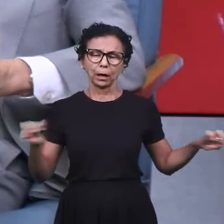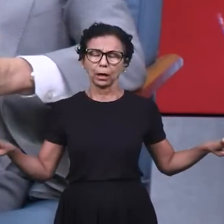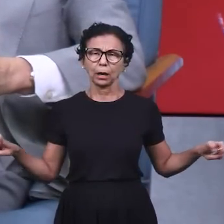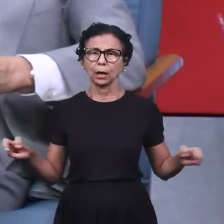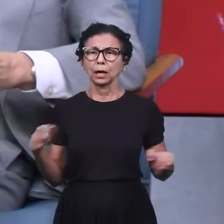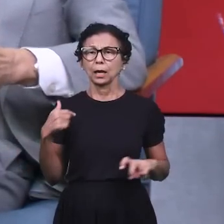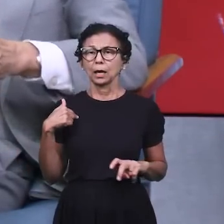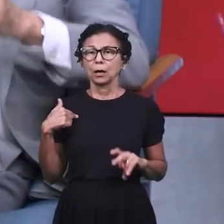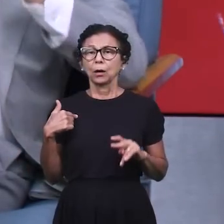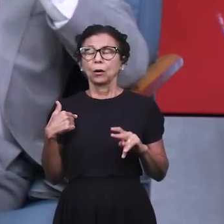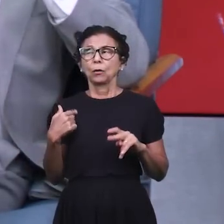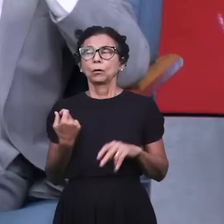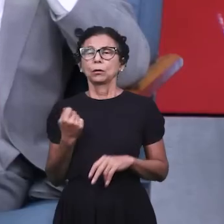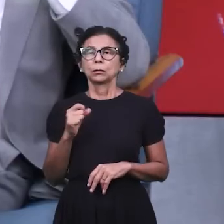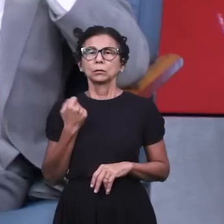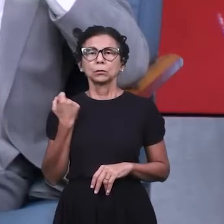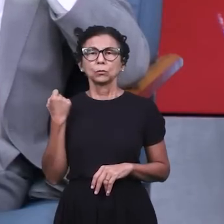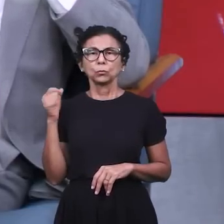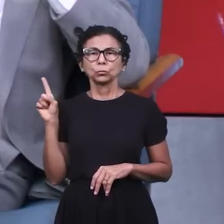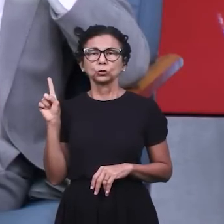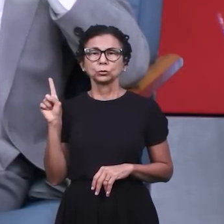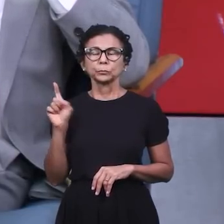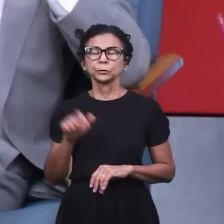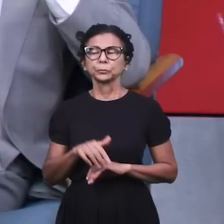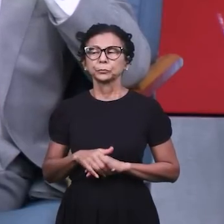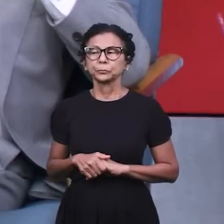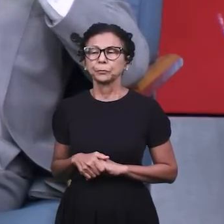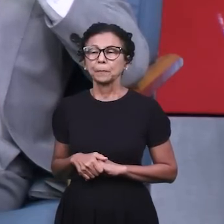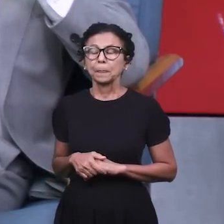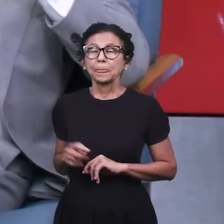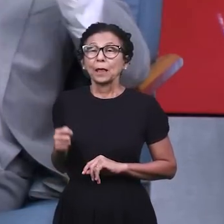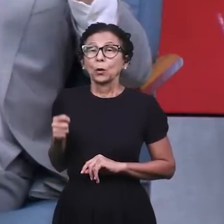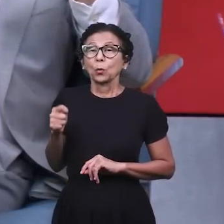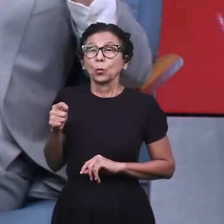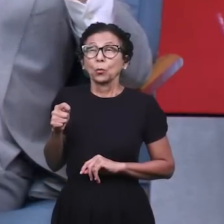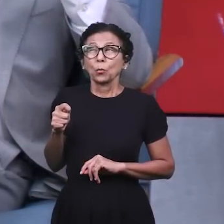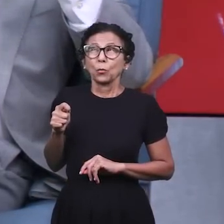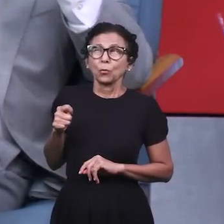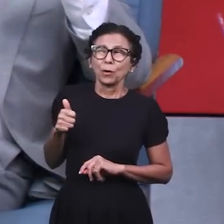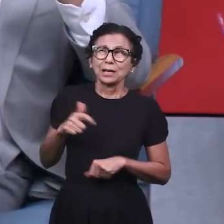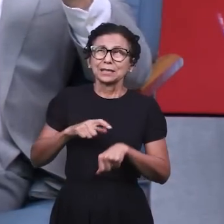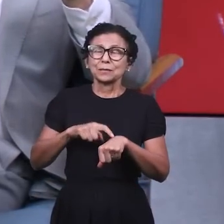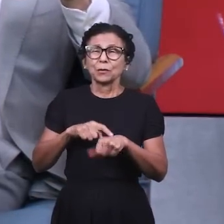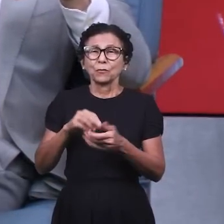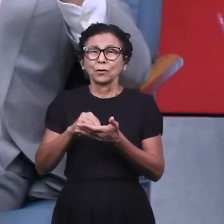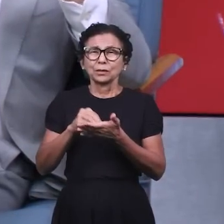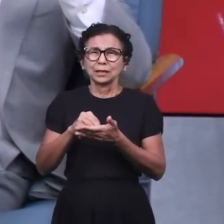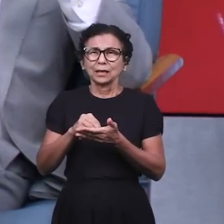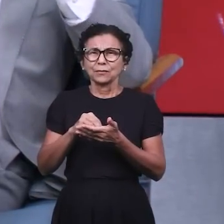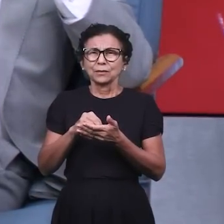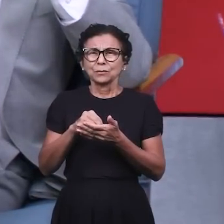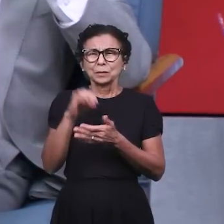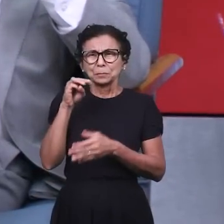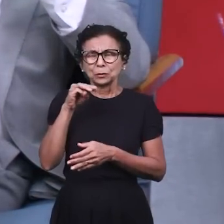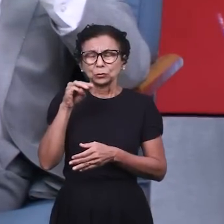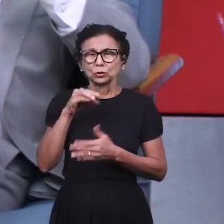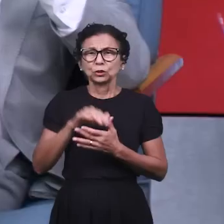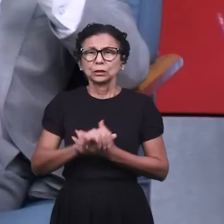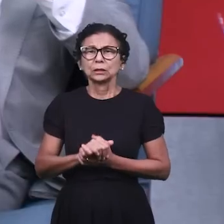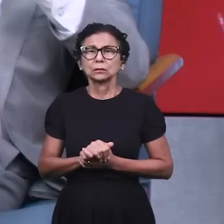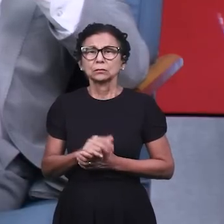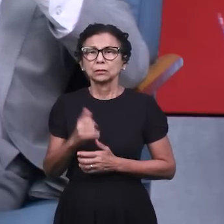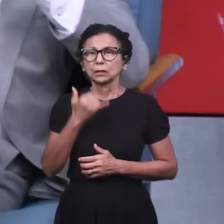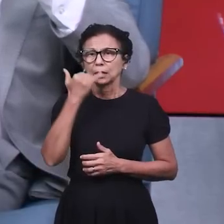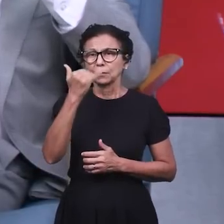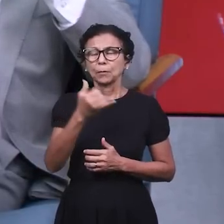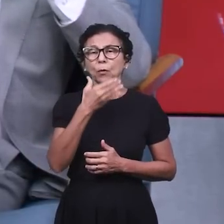último. Quase no momento de eu ser chamado, faltando alguns minutos, entrou